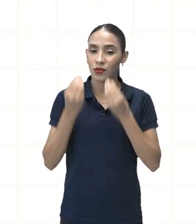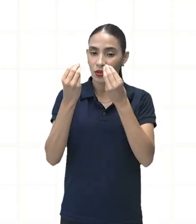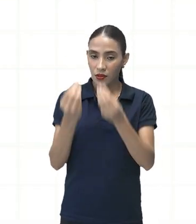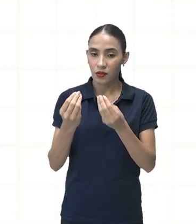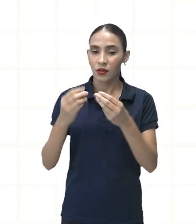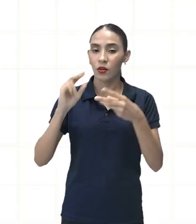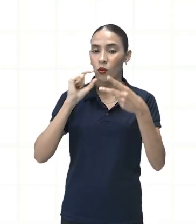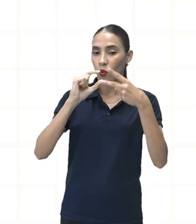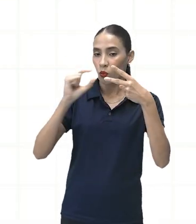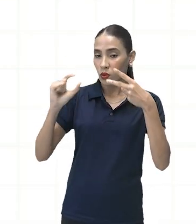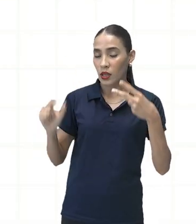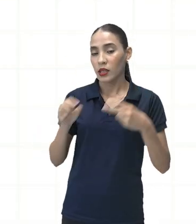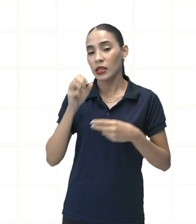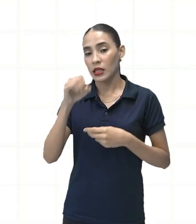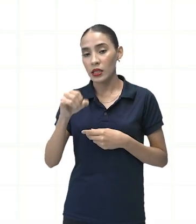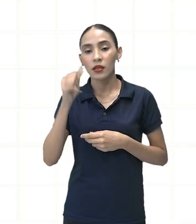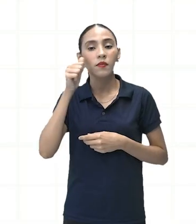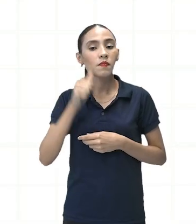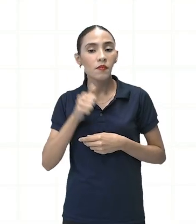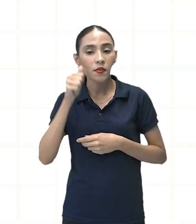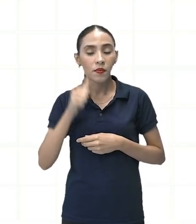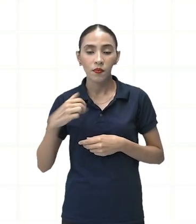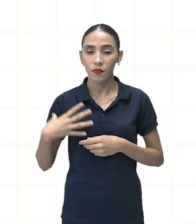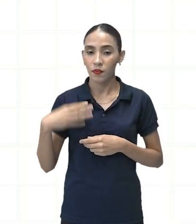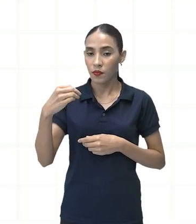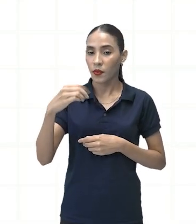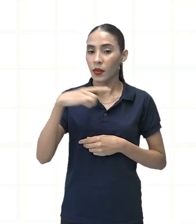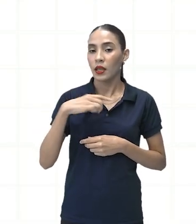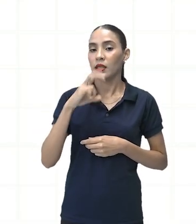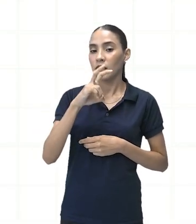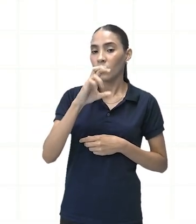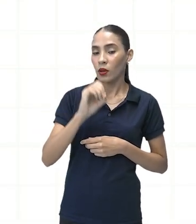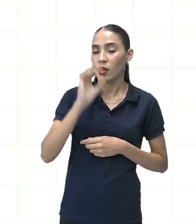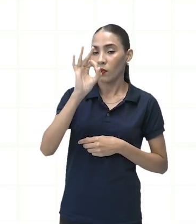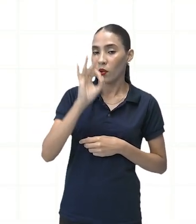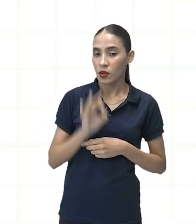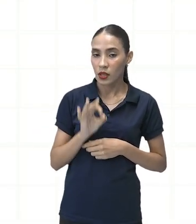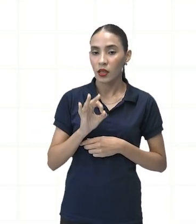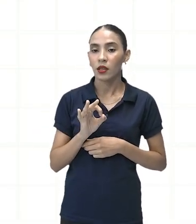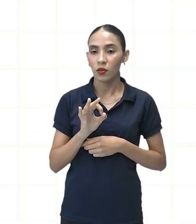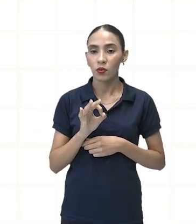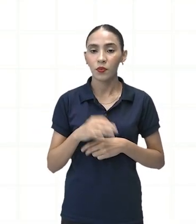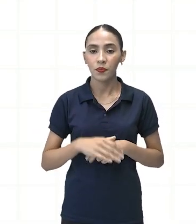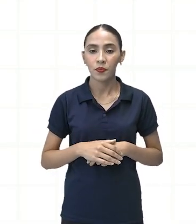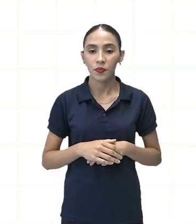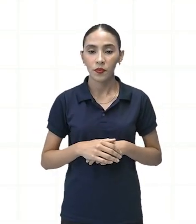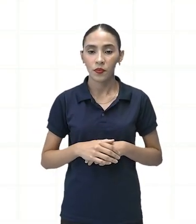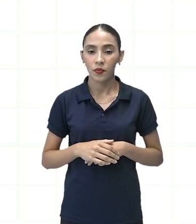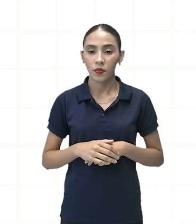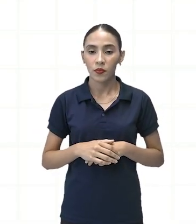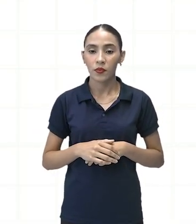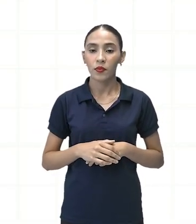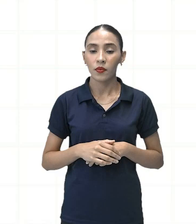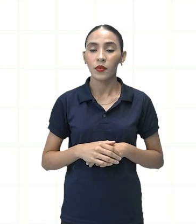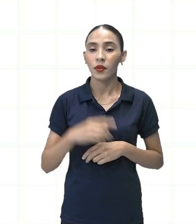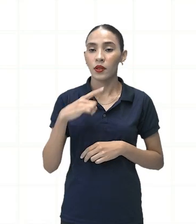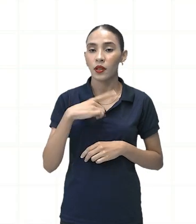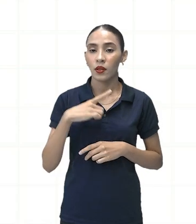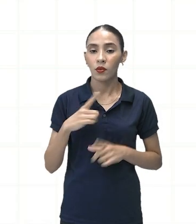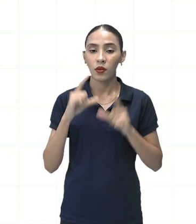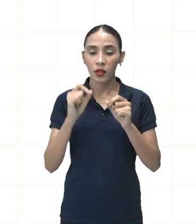transmissão do gene. Se for uma menina, esta tem 50% de chance de